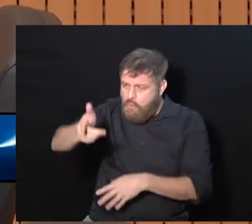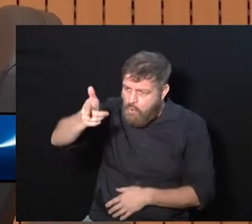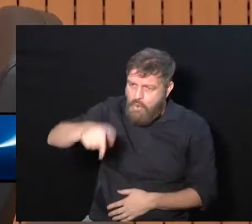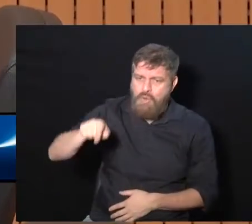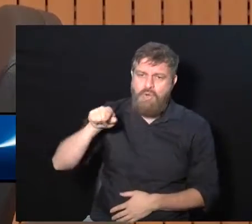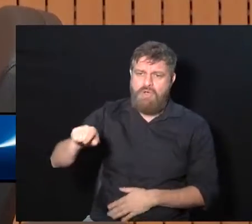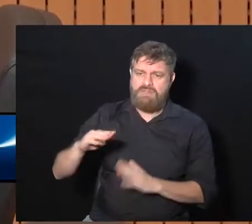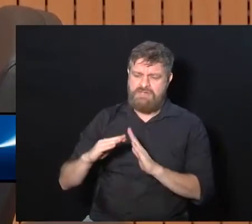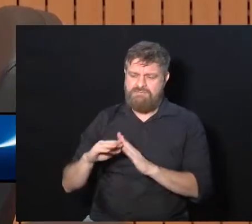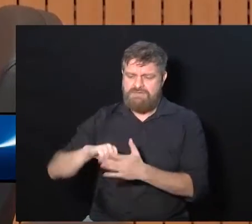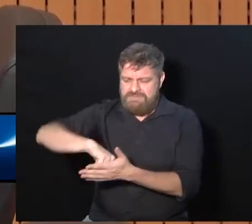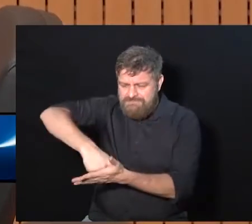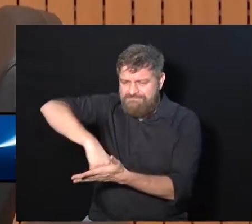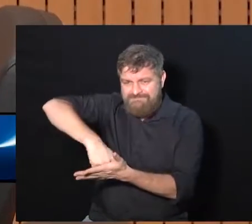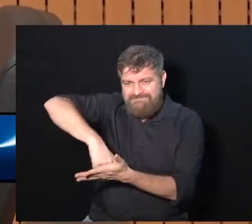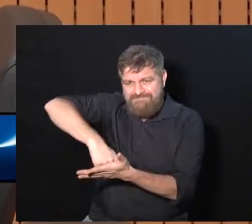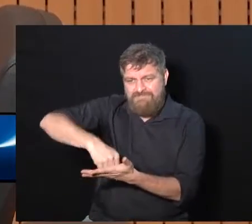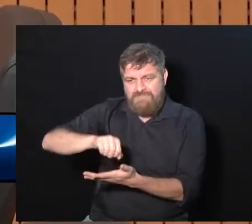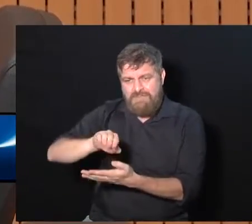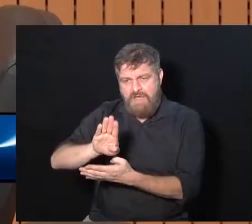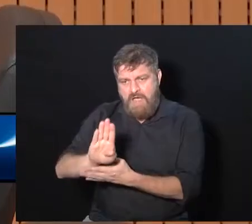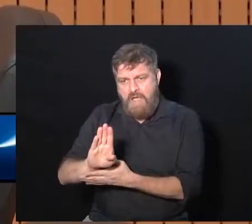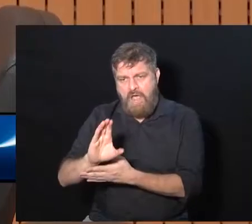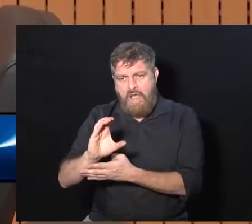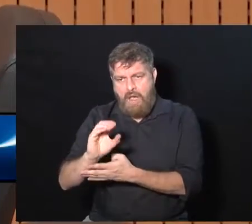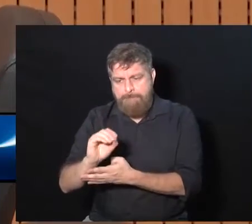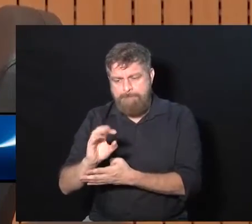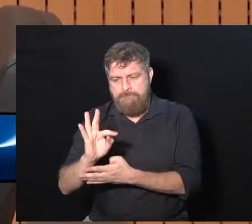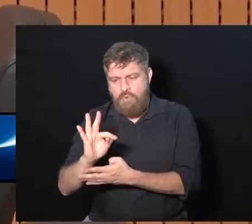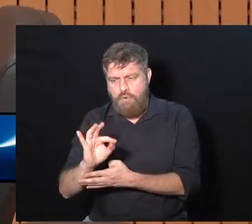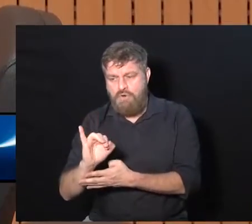Família, que faz muita falta para a nossa cidade de Campinas.